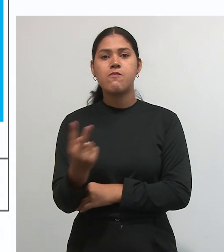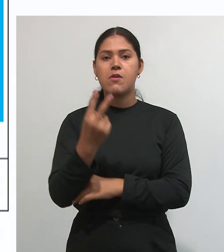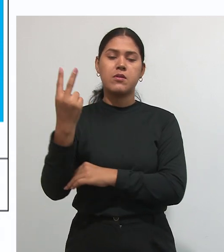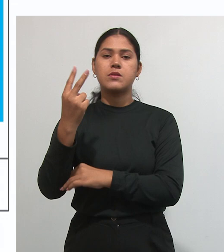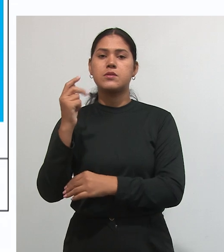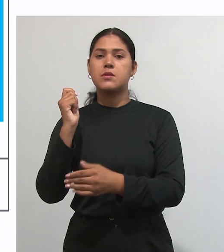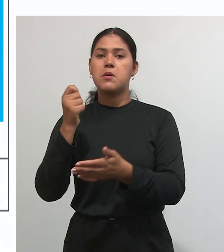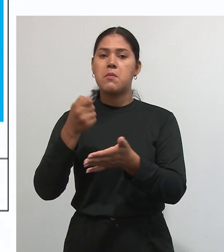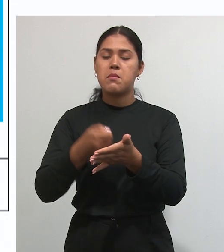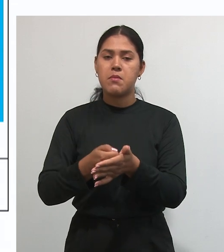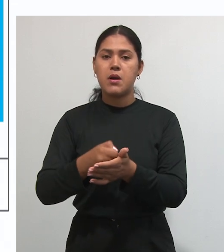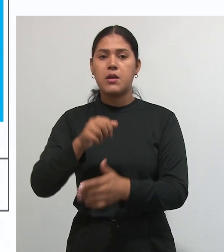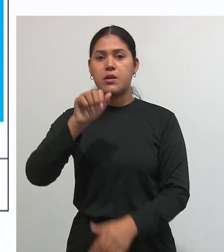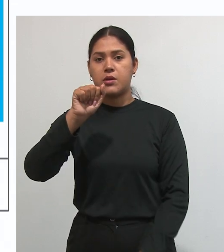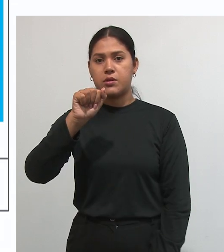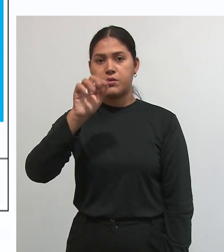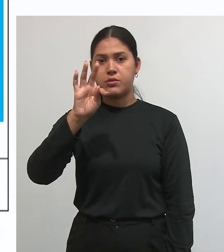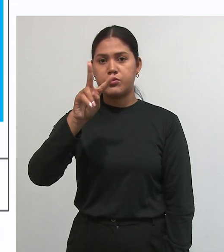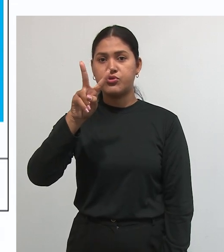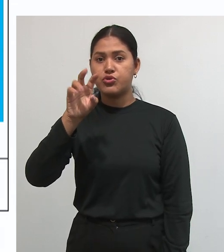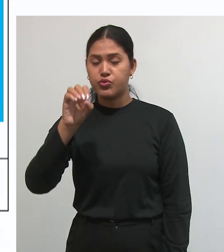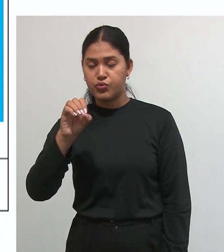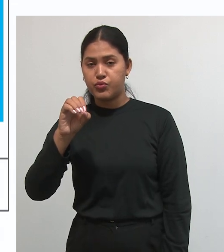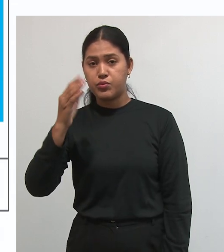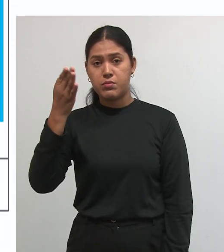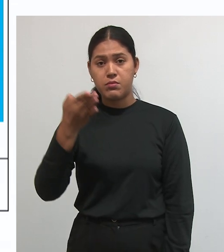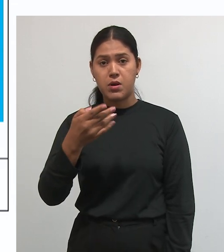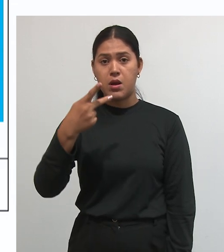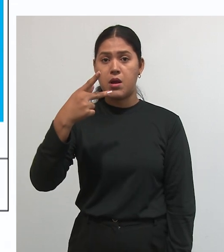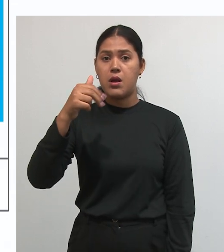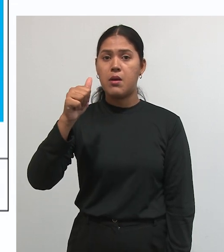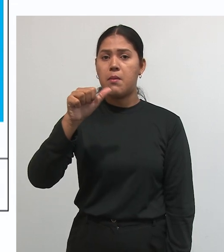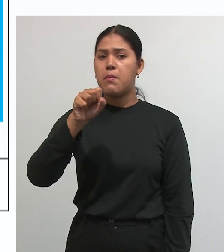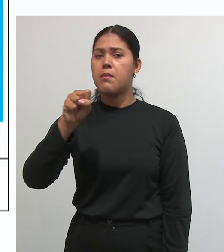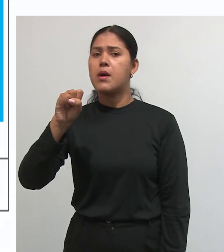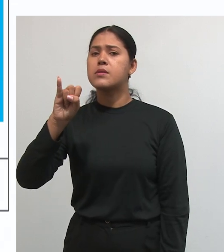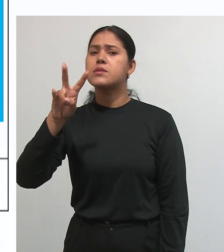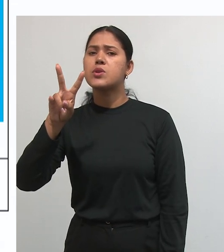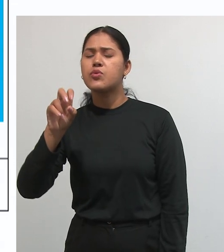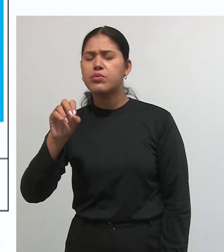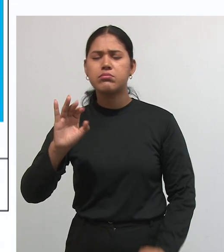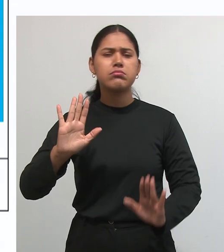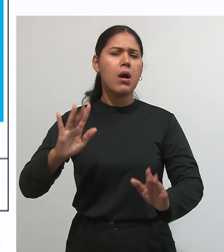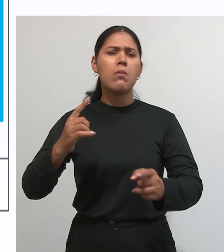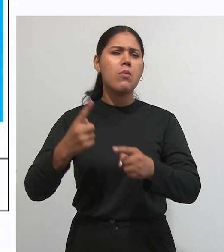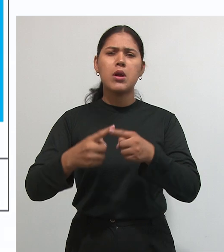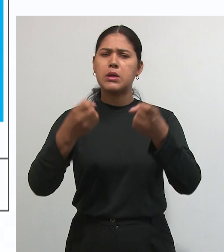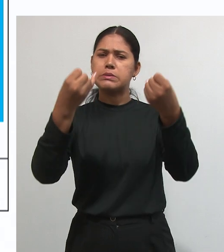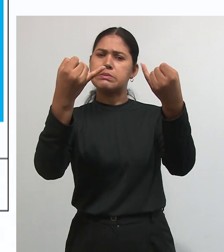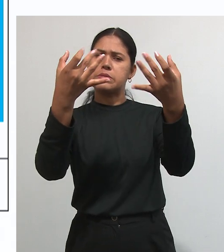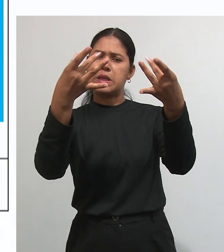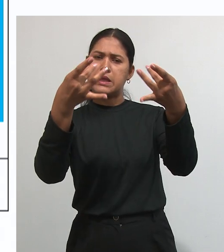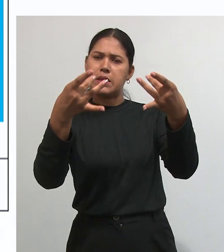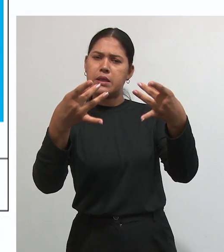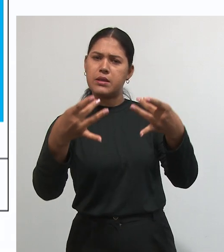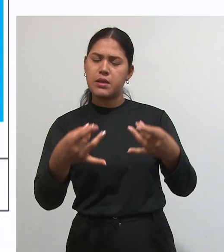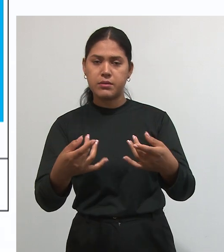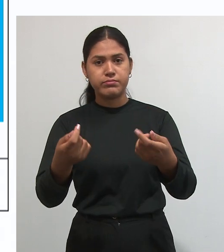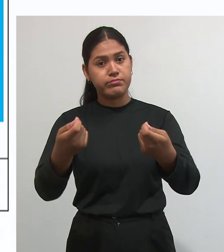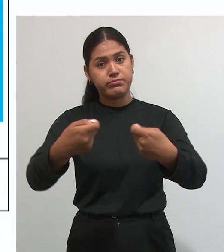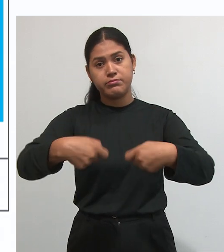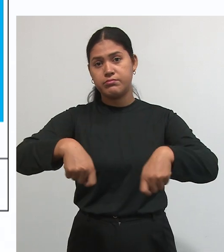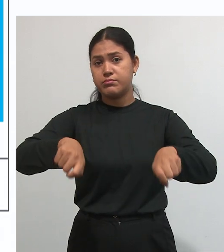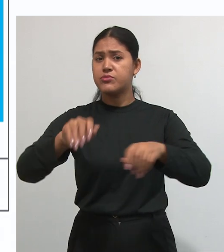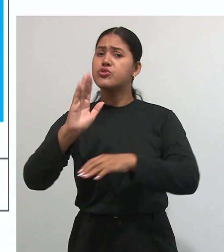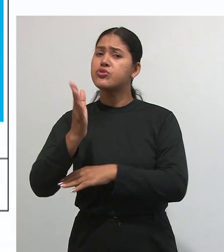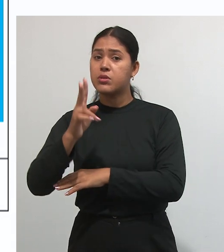ganho com ativo e desincorporação de passivo. Por que eu não estou detalhando? Porque esses